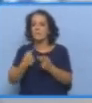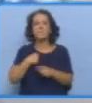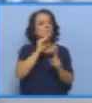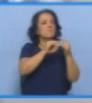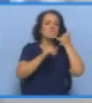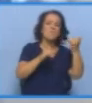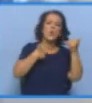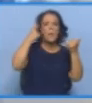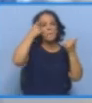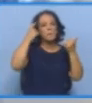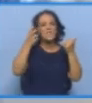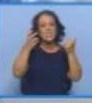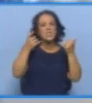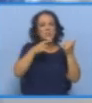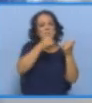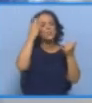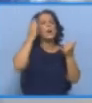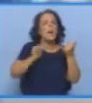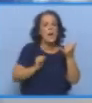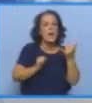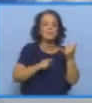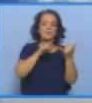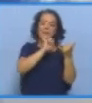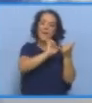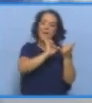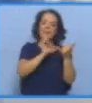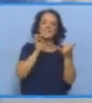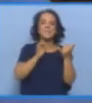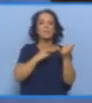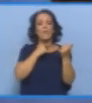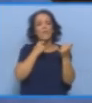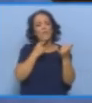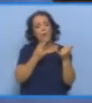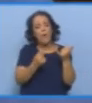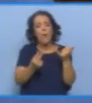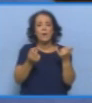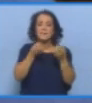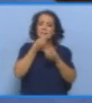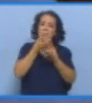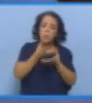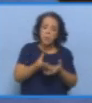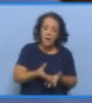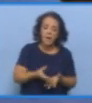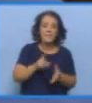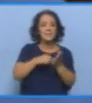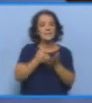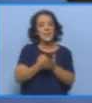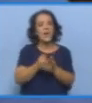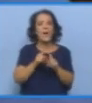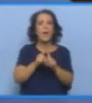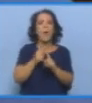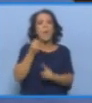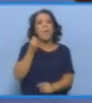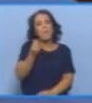nisto gostávamos muito, e ele com aquele tom que ele tinha, muito afável, cordial, digamos, como que também quem gosta de um